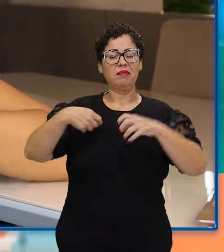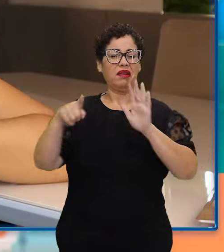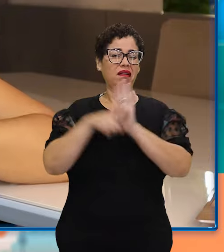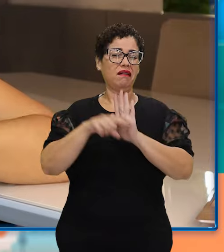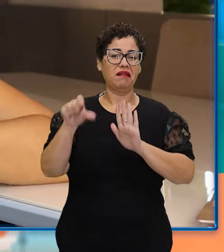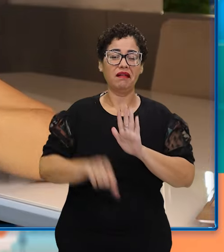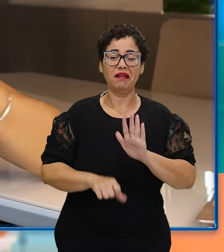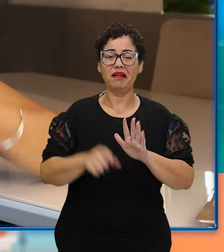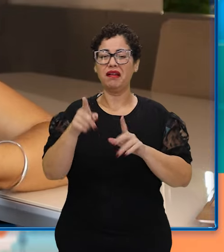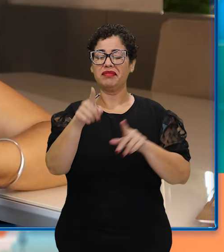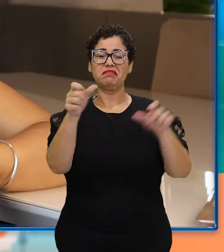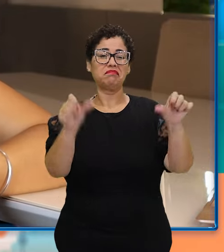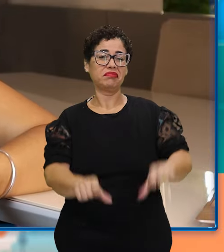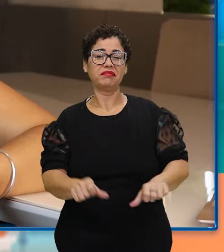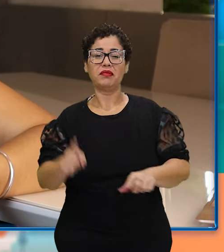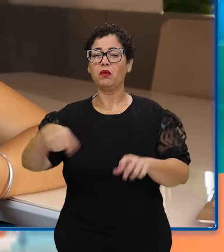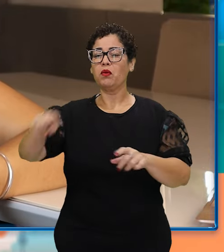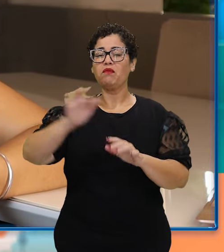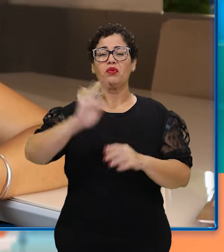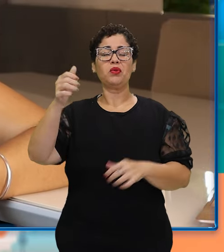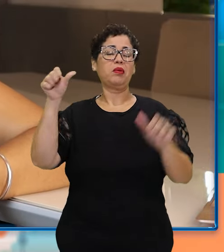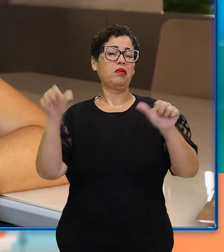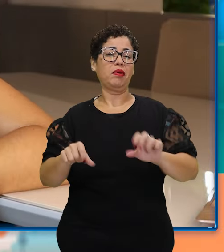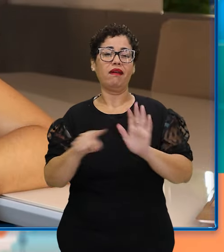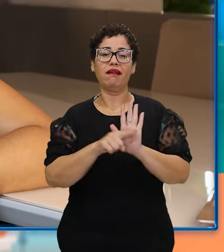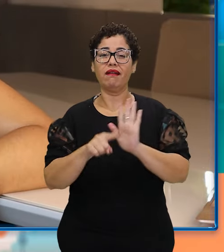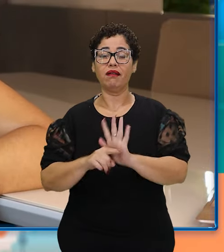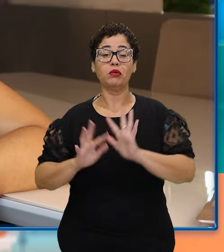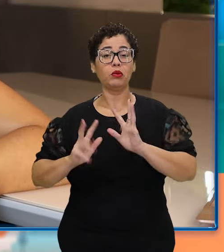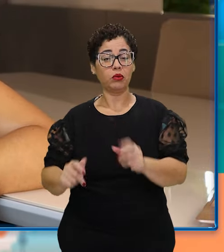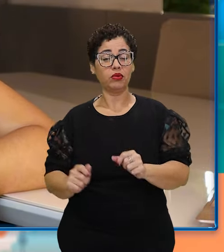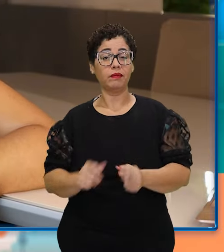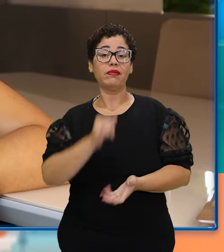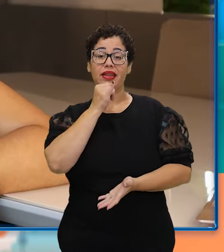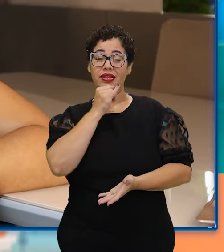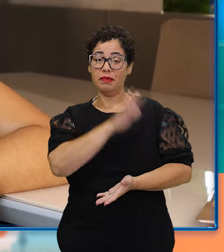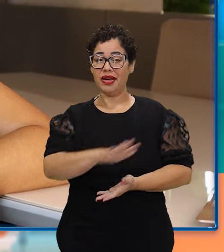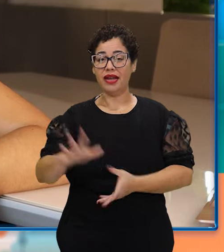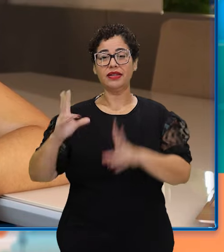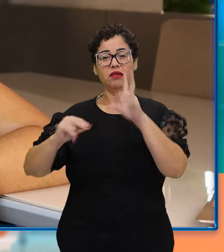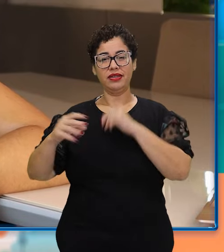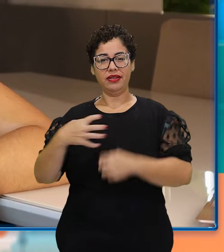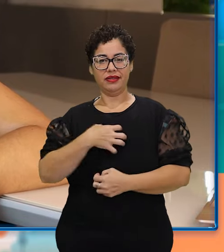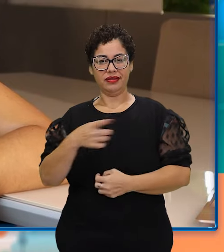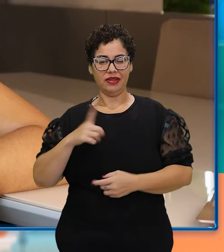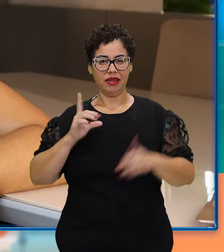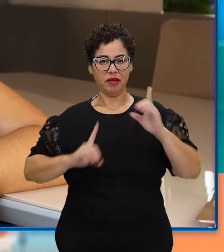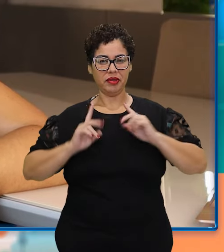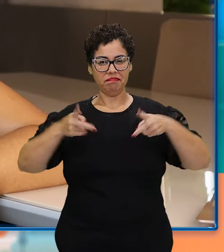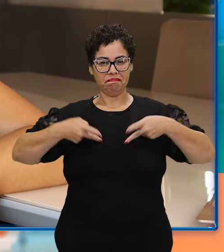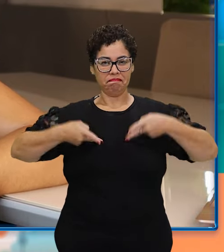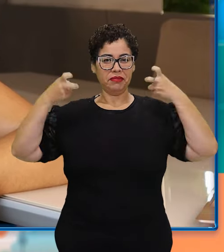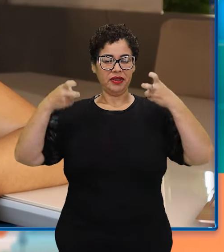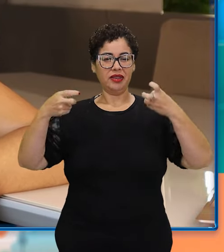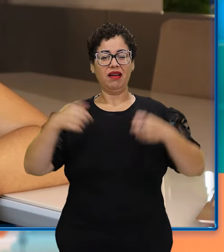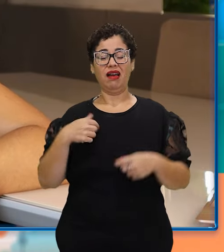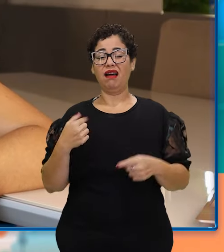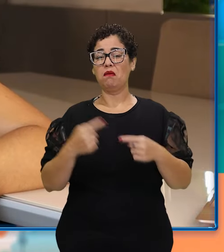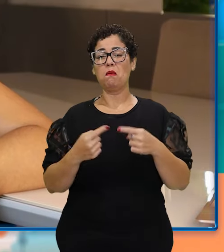si mesmo, sobre os outros e sobre o futuro. Por exemplo, a criança ou adolescente deprimido pode se perceber